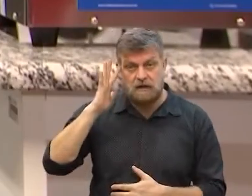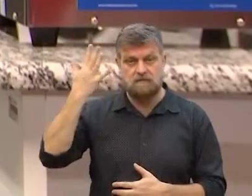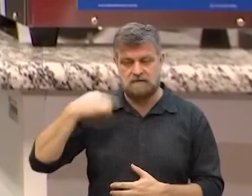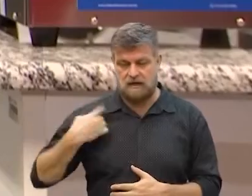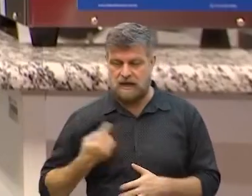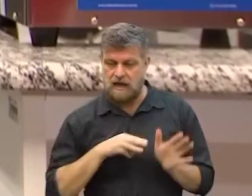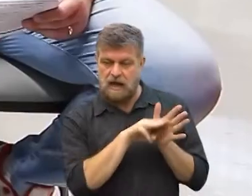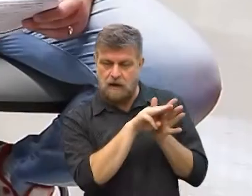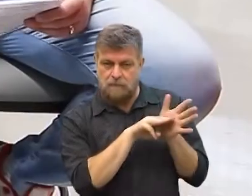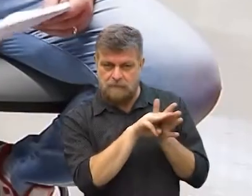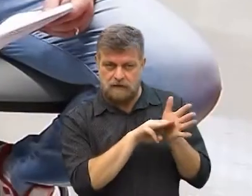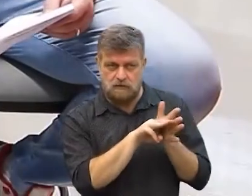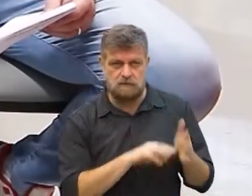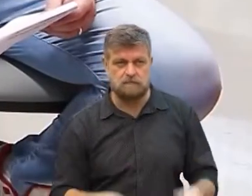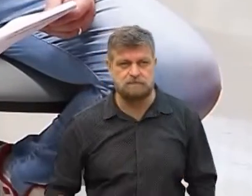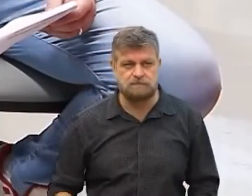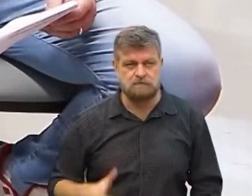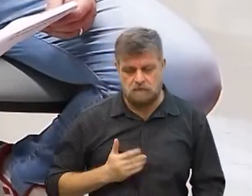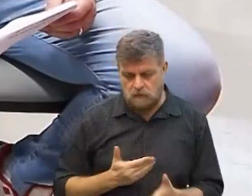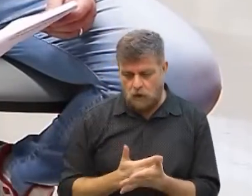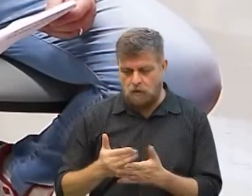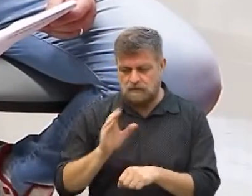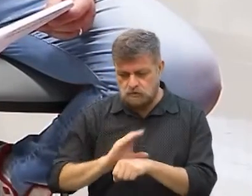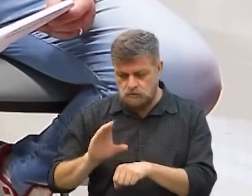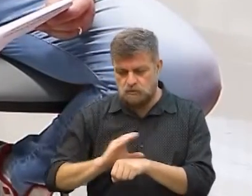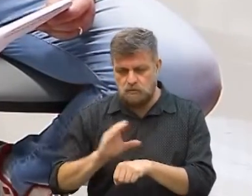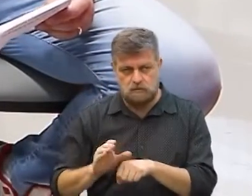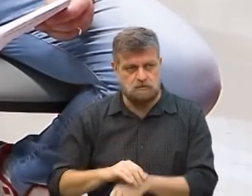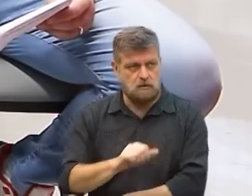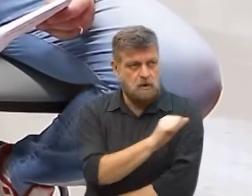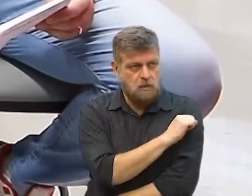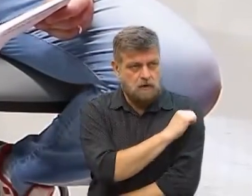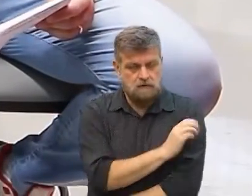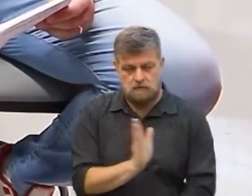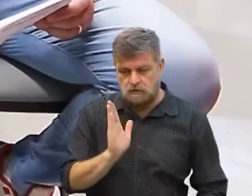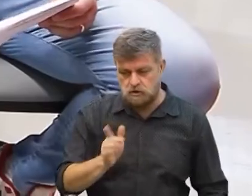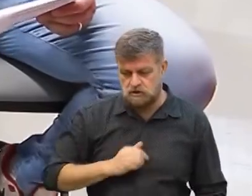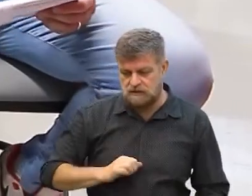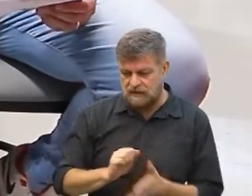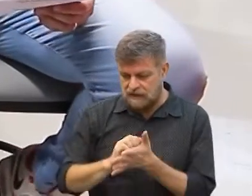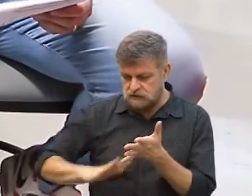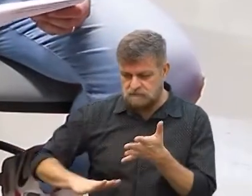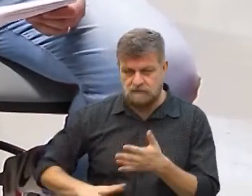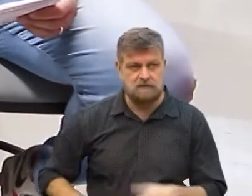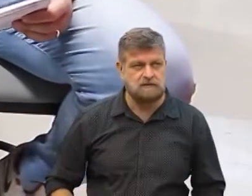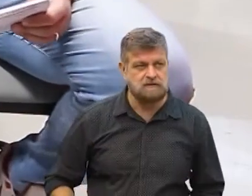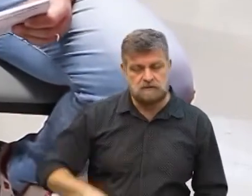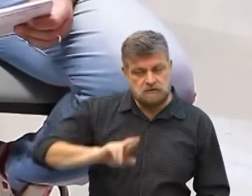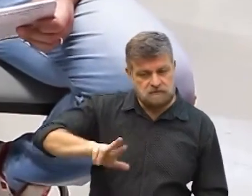a nossa metodologia. E desde o início do curso, os alunos já vão fazer resolução de exercícios?